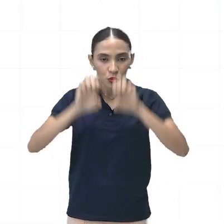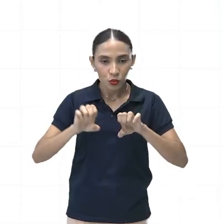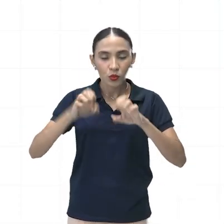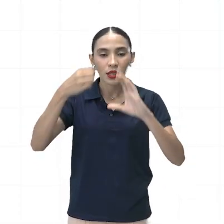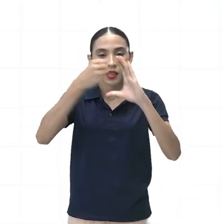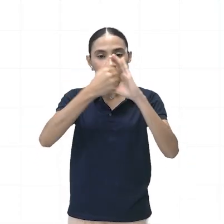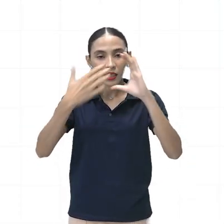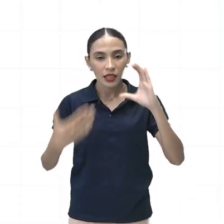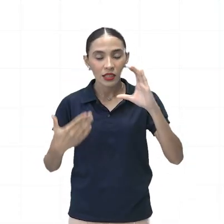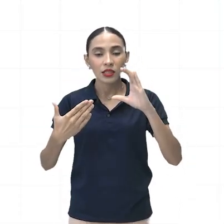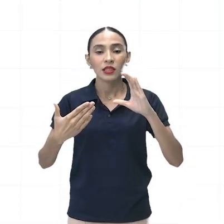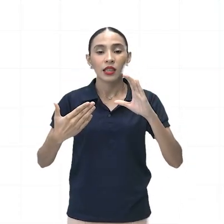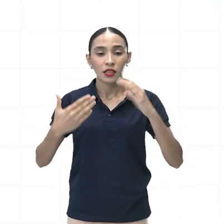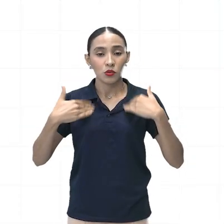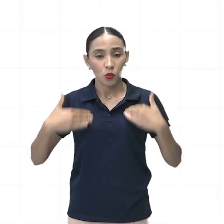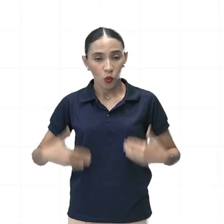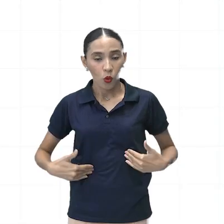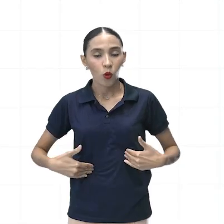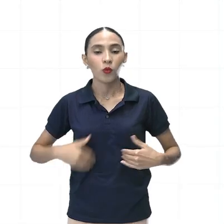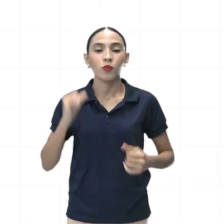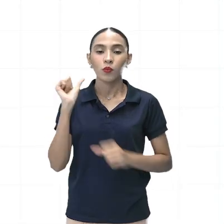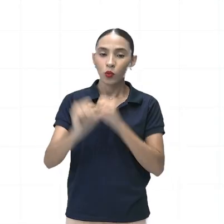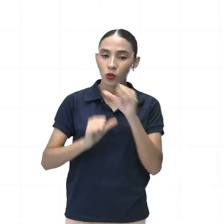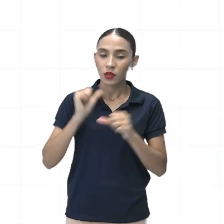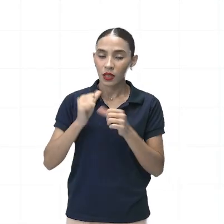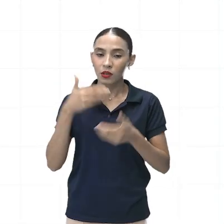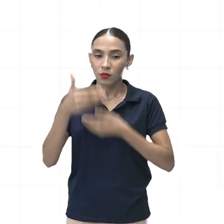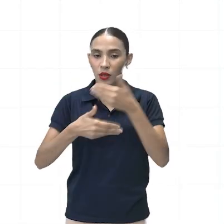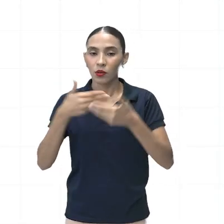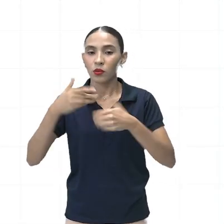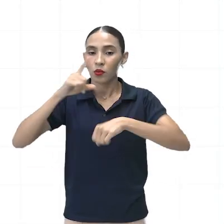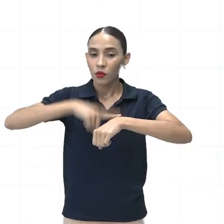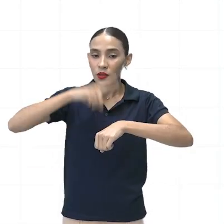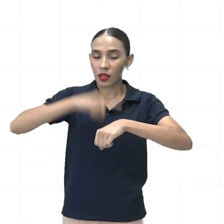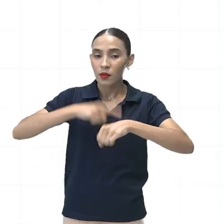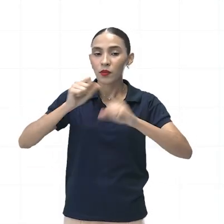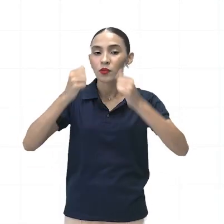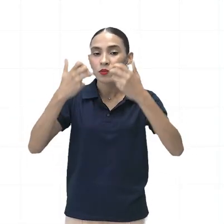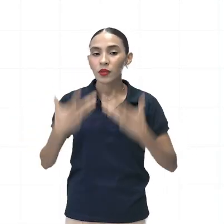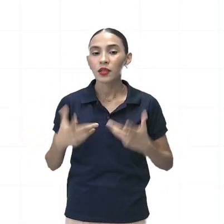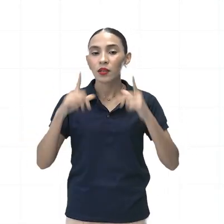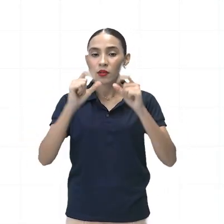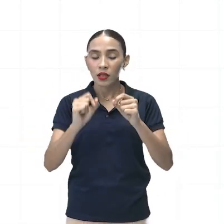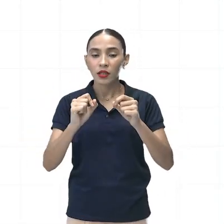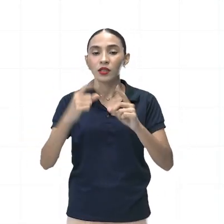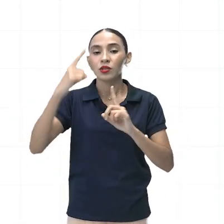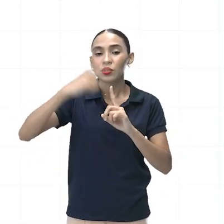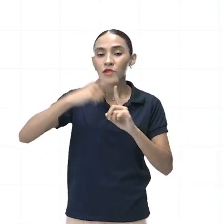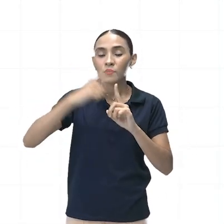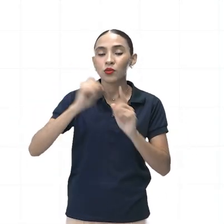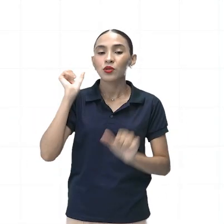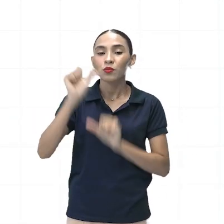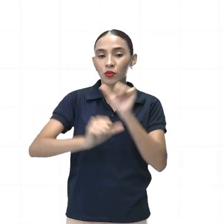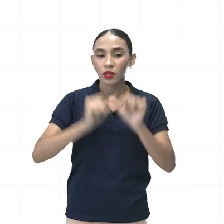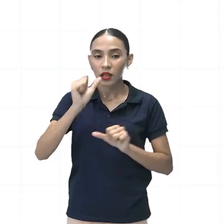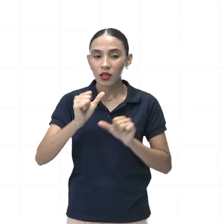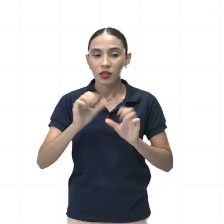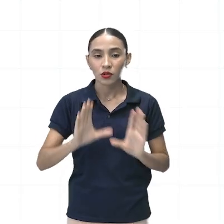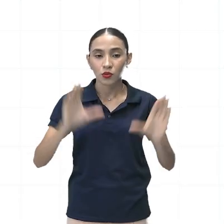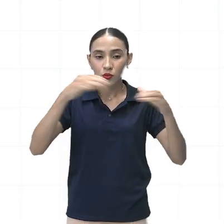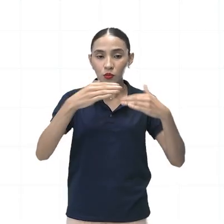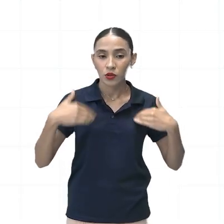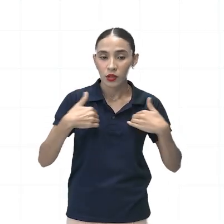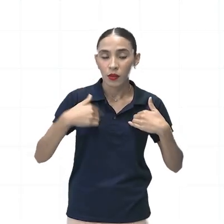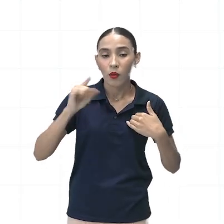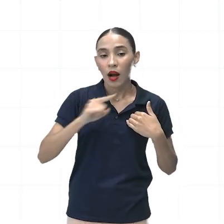suas características físicas que foram mudando ao longo do tempo, o que revela a existência de formas de transição entre uma espécie